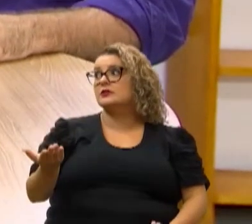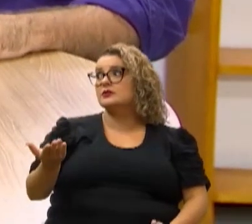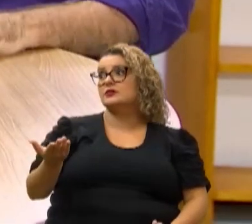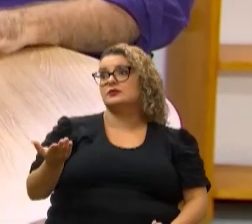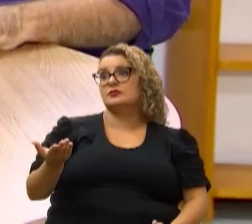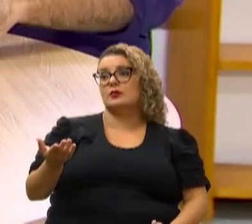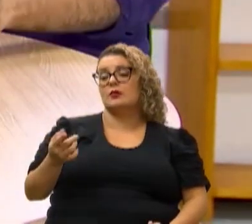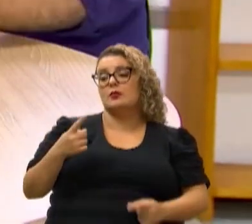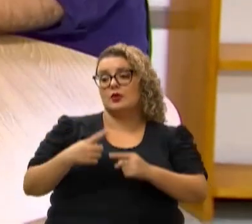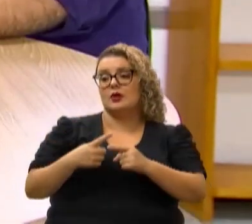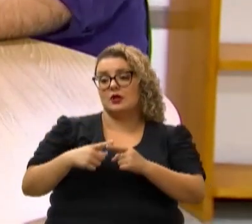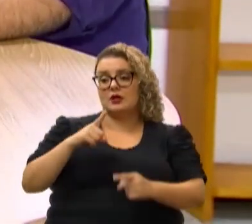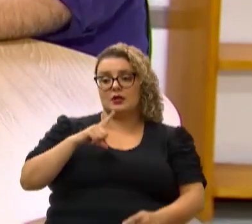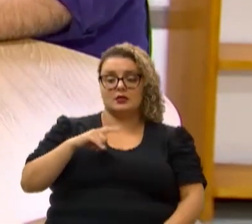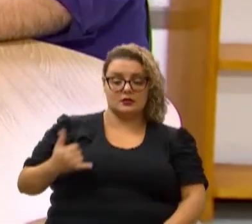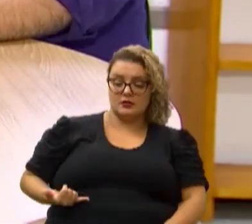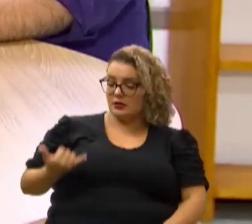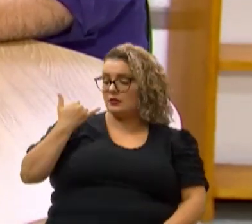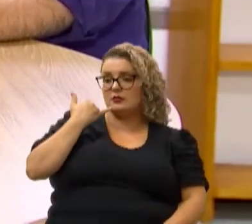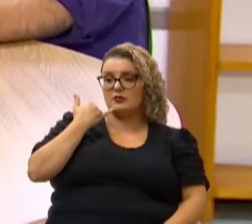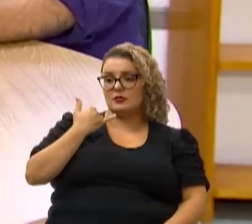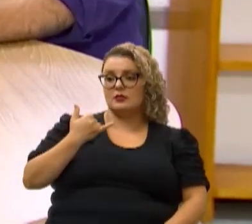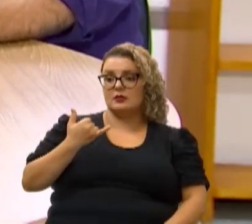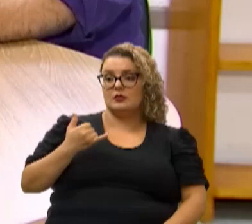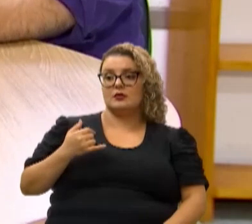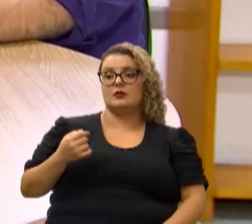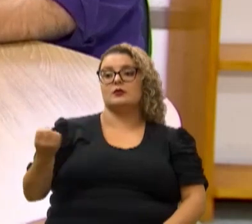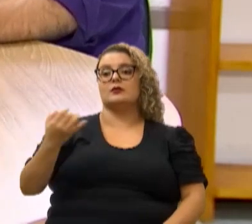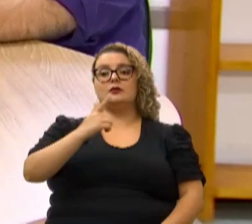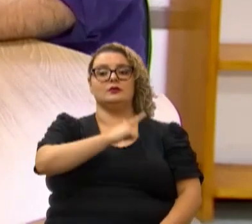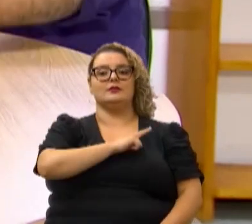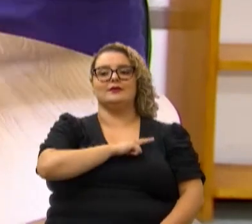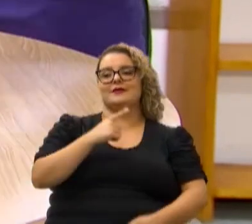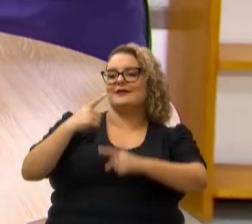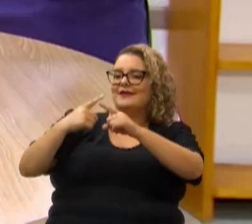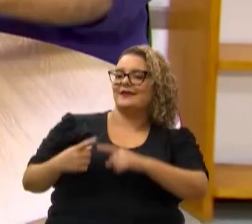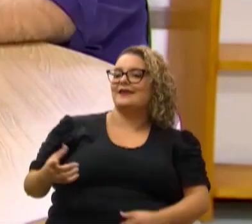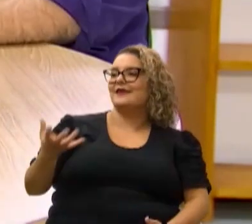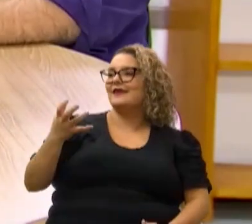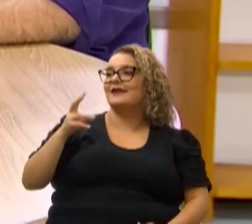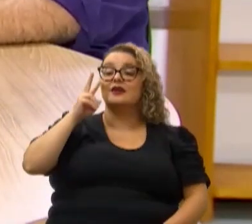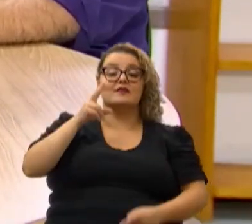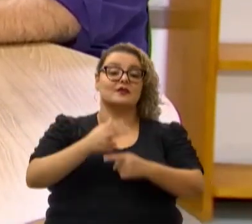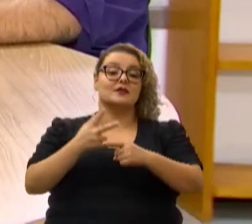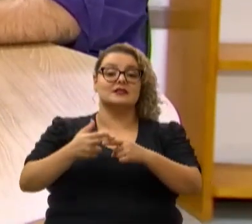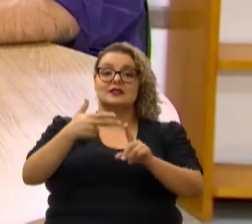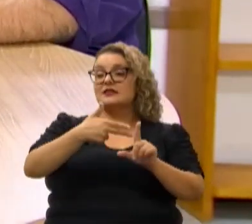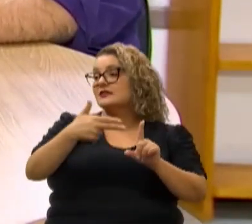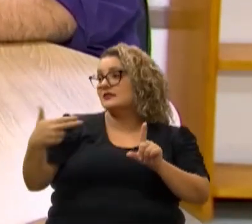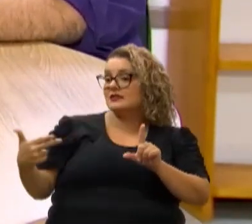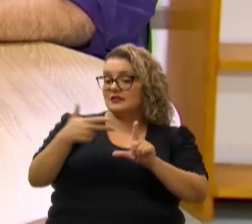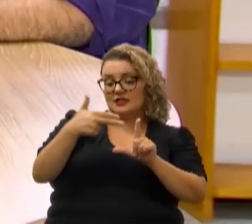Ian? Porque hoje você tem o celular, você vai, quanto foi o jogo do Guarani? Eu quero assistir uma série na Netflix,